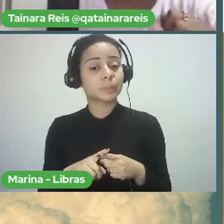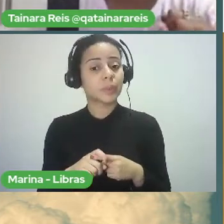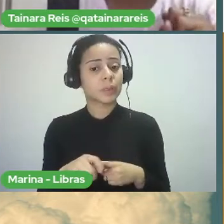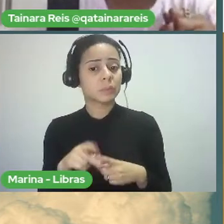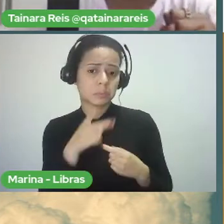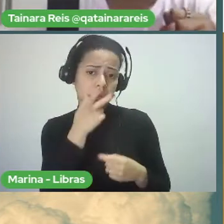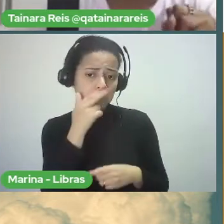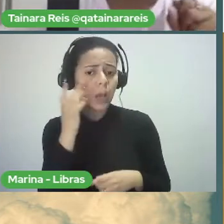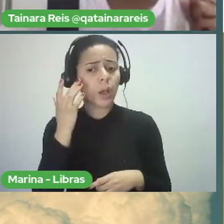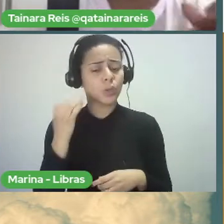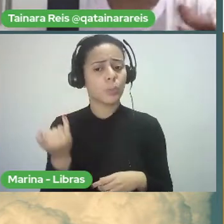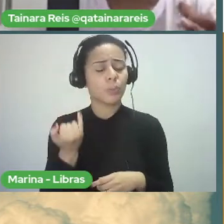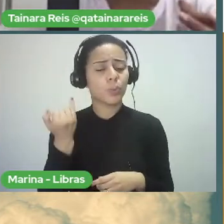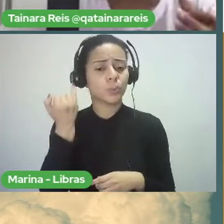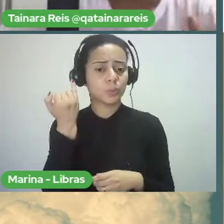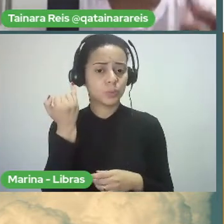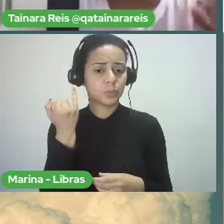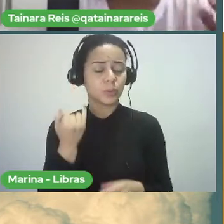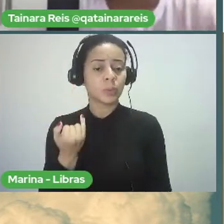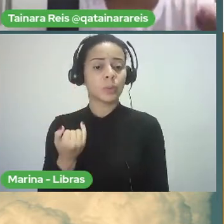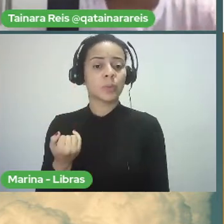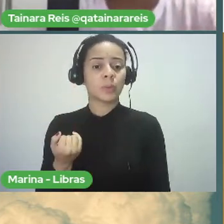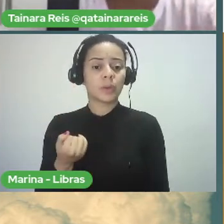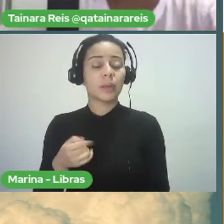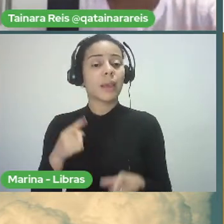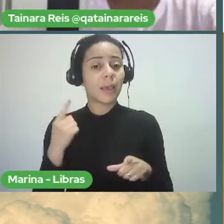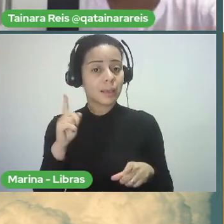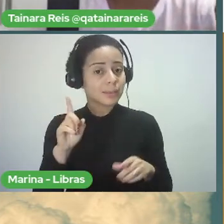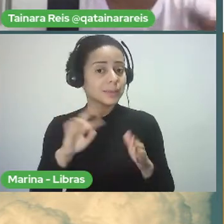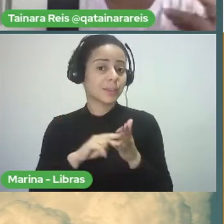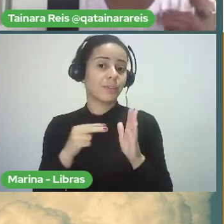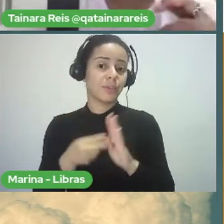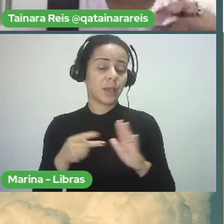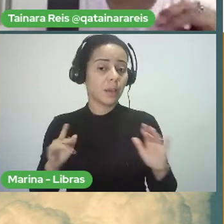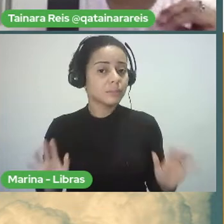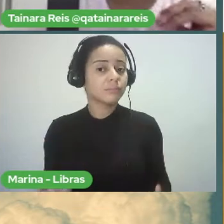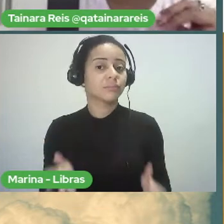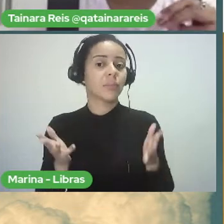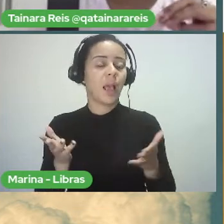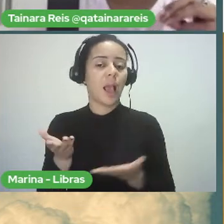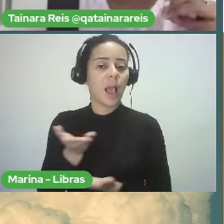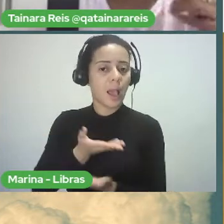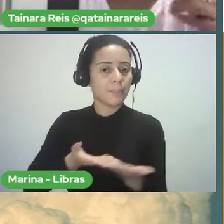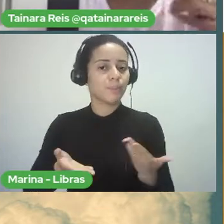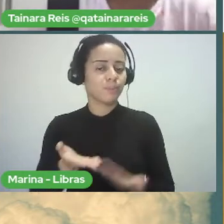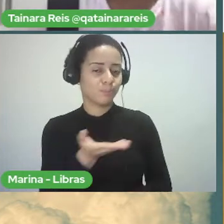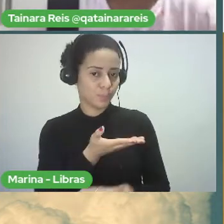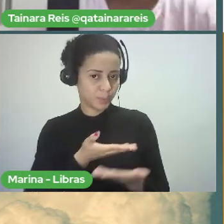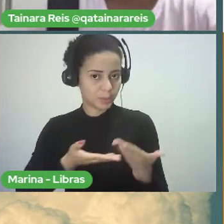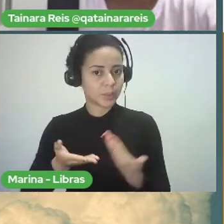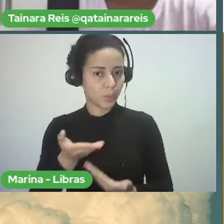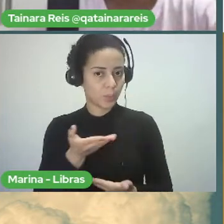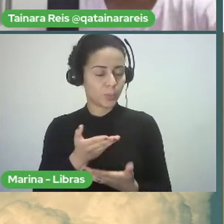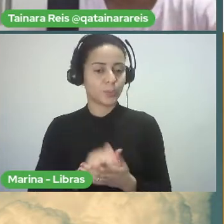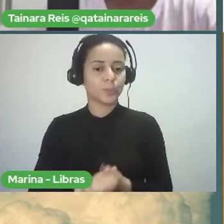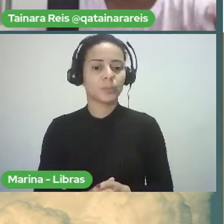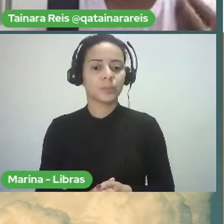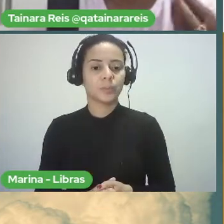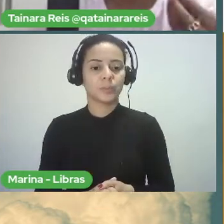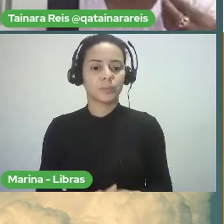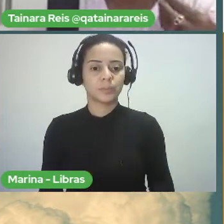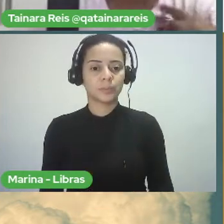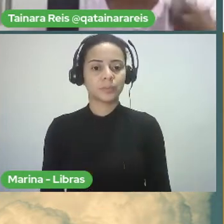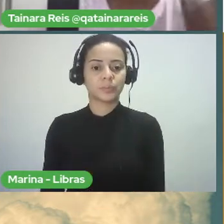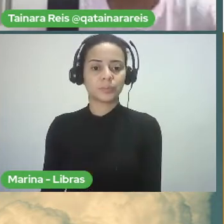pareiem, e isso é promover colaboração, e isso é evitar isolamento também.